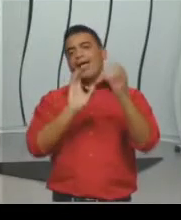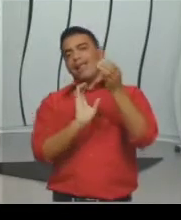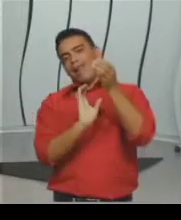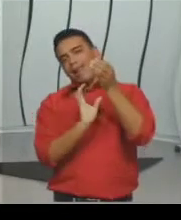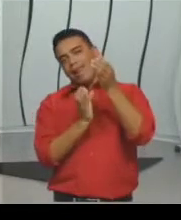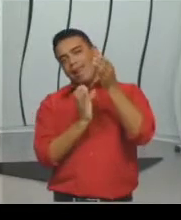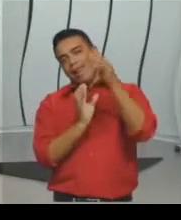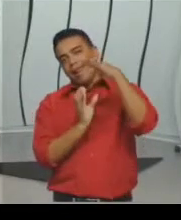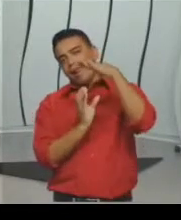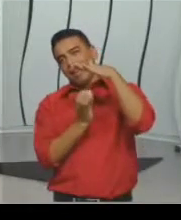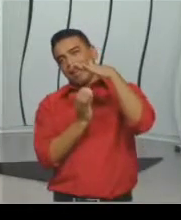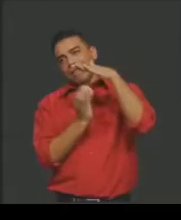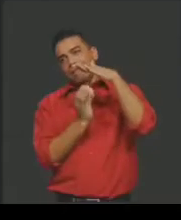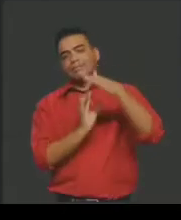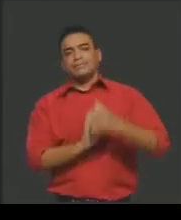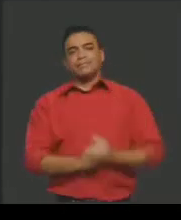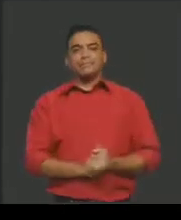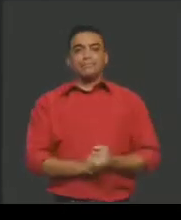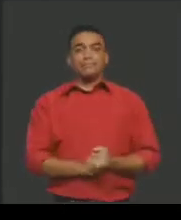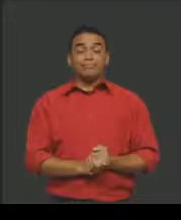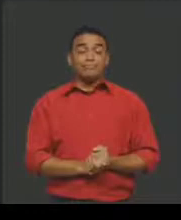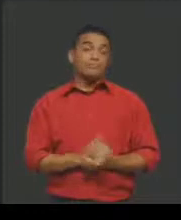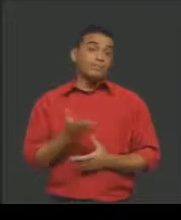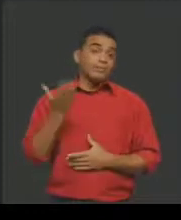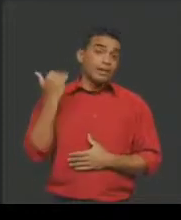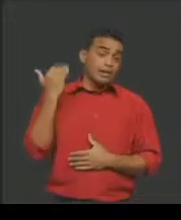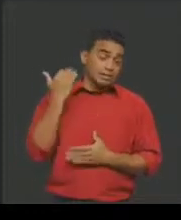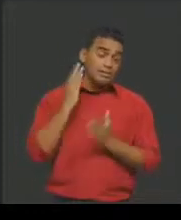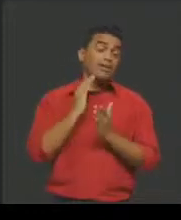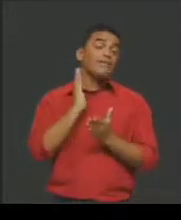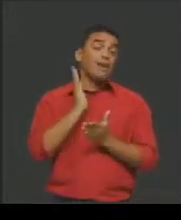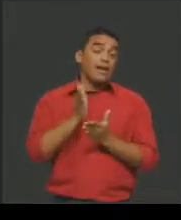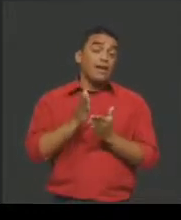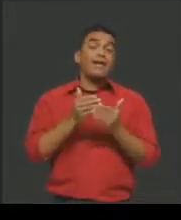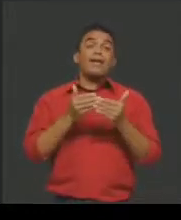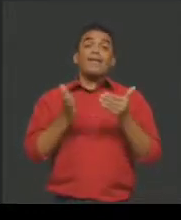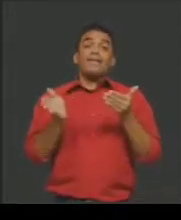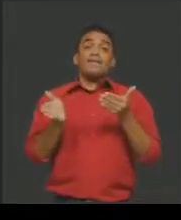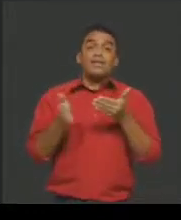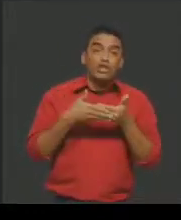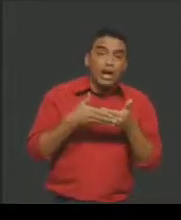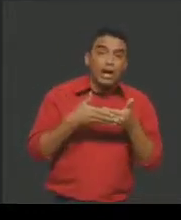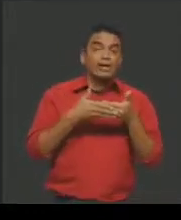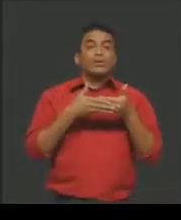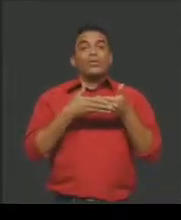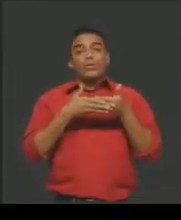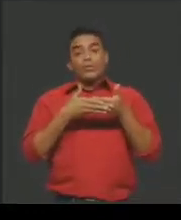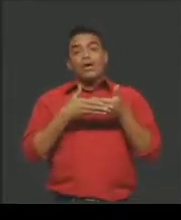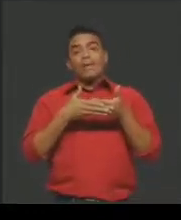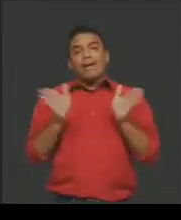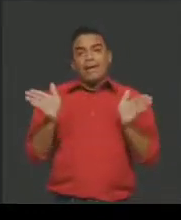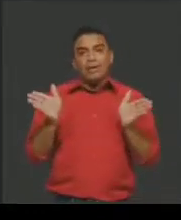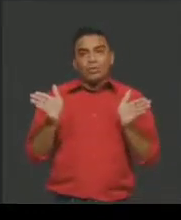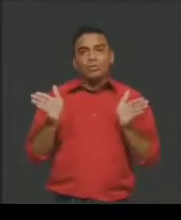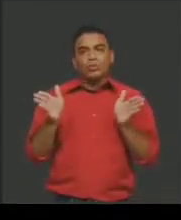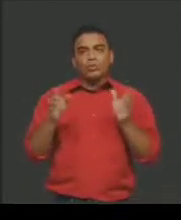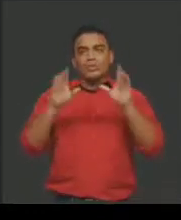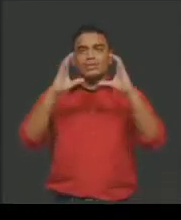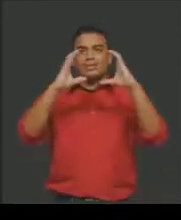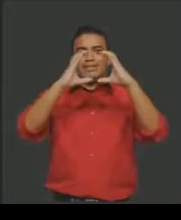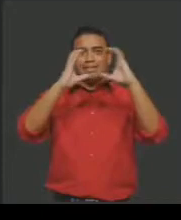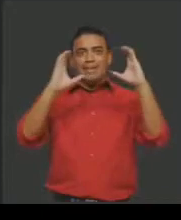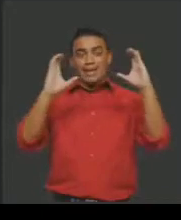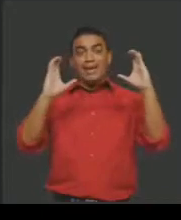Na última aula também nós falamos de circuito fechado e aberto. Aqui eu coloquei só um circuito fechado para você ver aí,